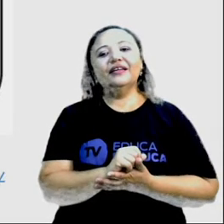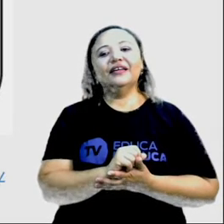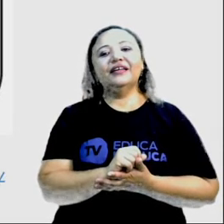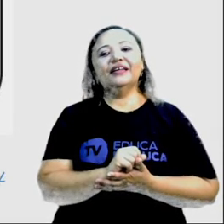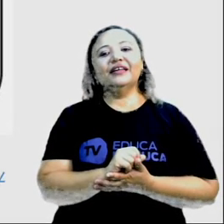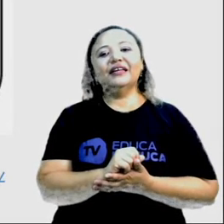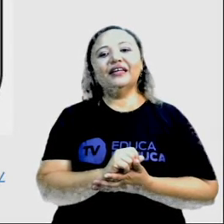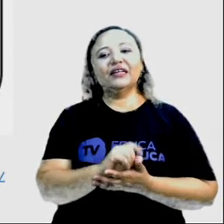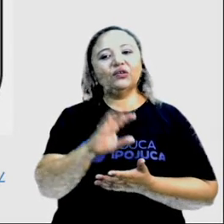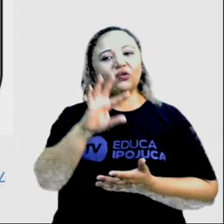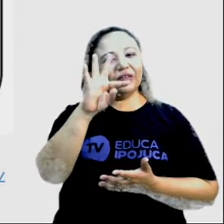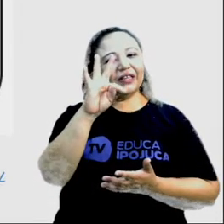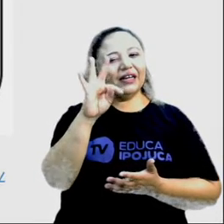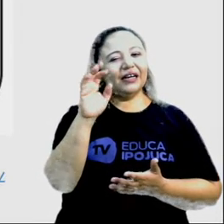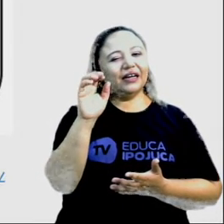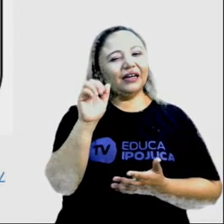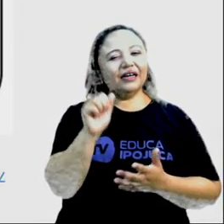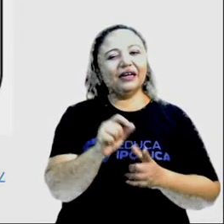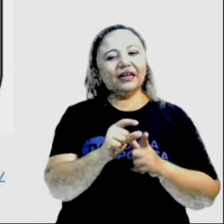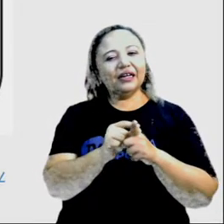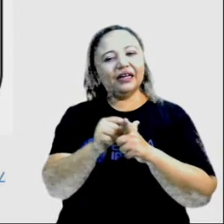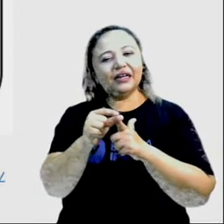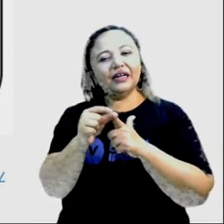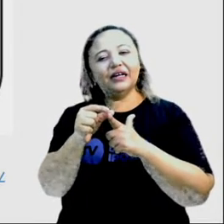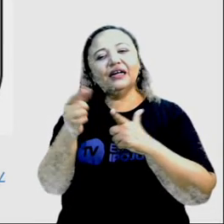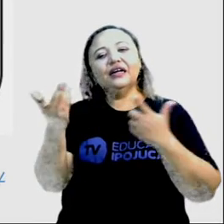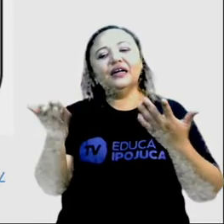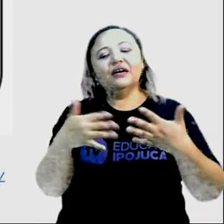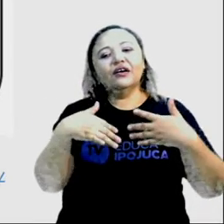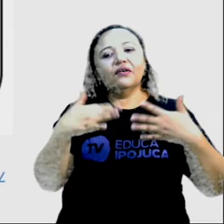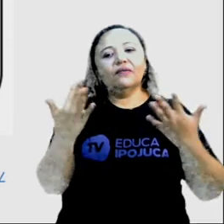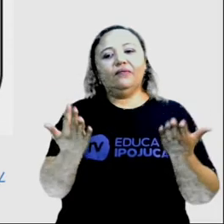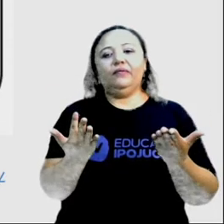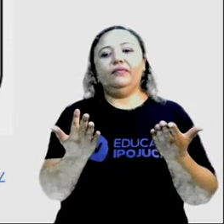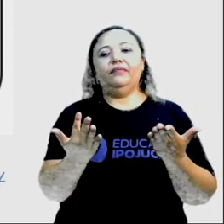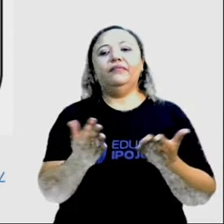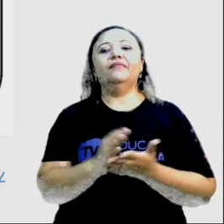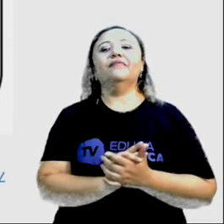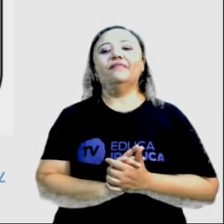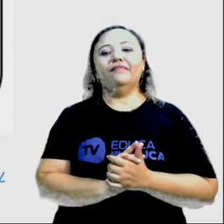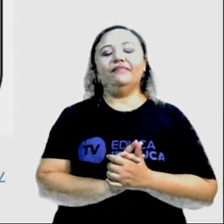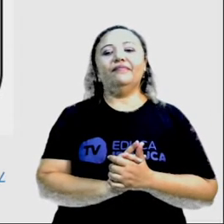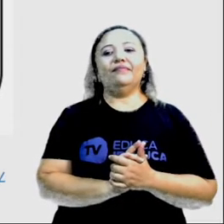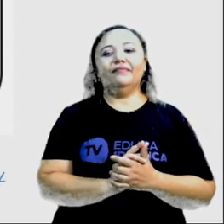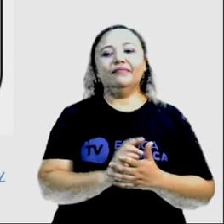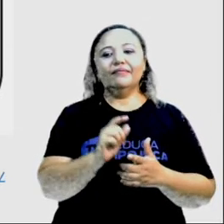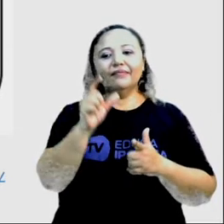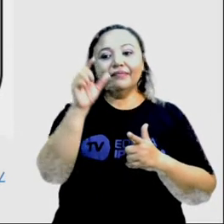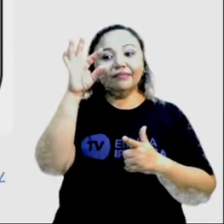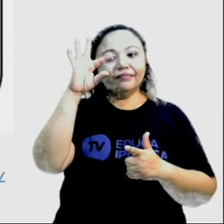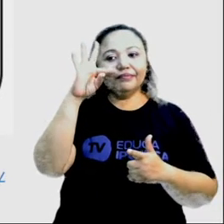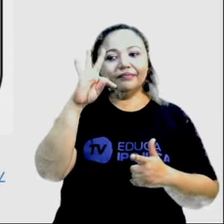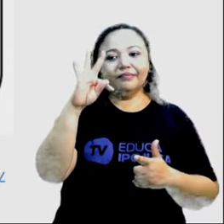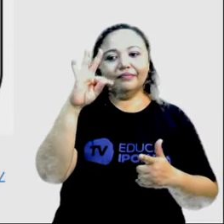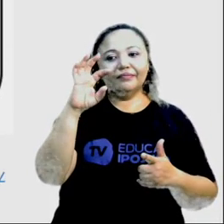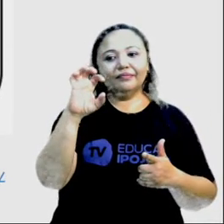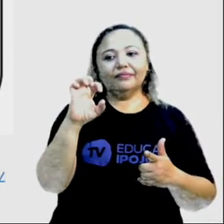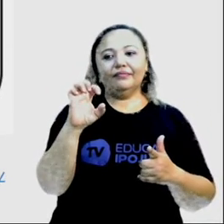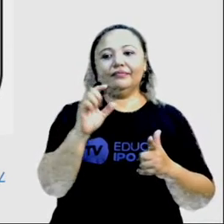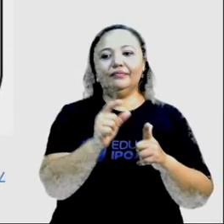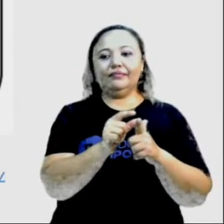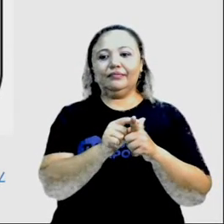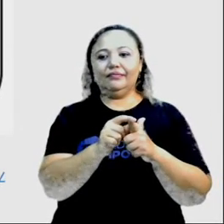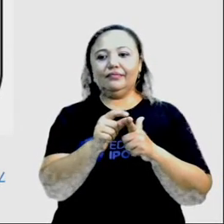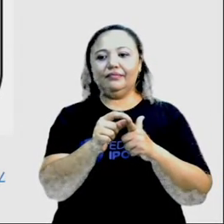Será? Quer contar? Conti? Ah, não! Muito bem, é com té. Então,